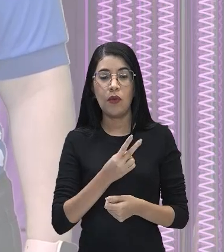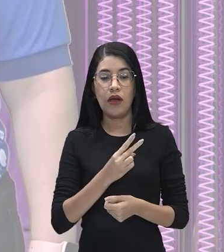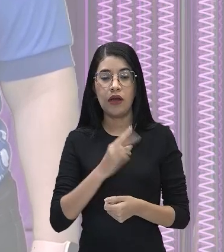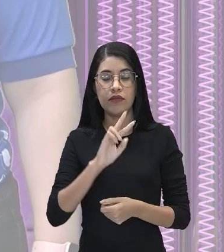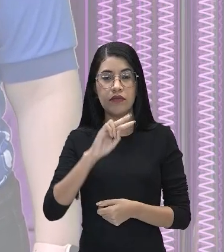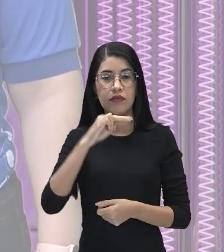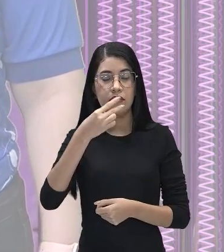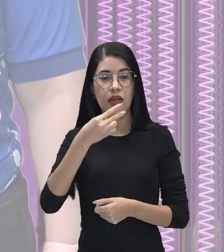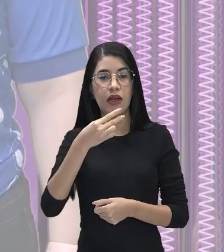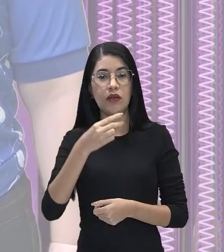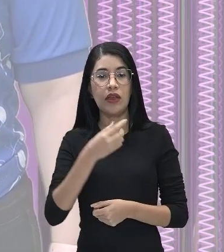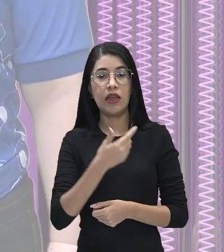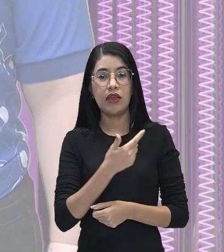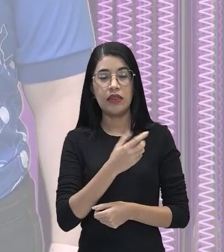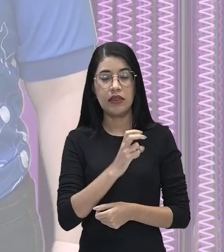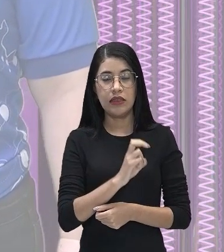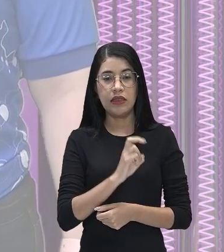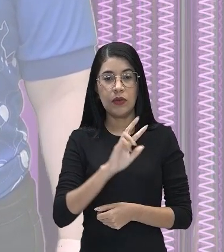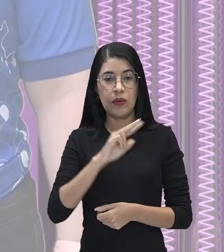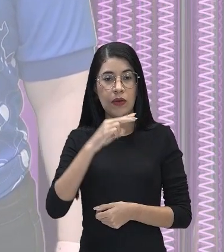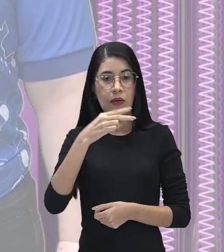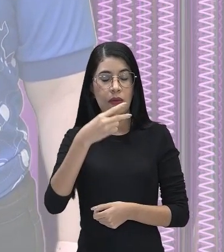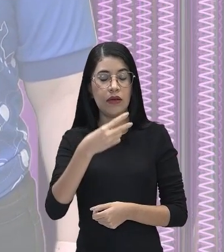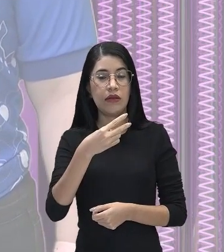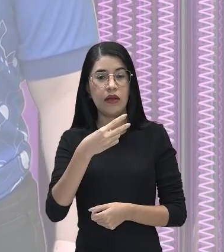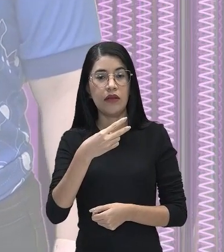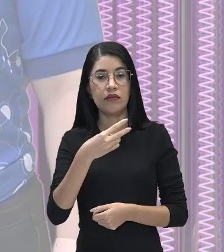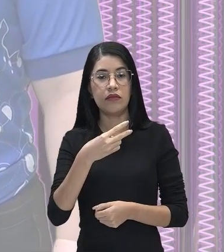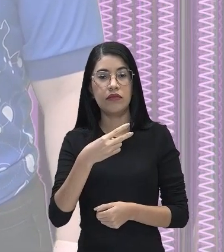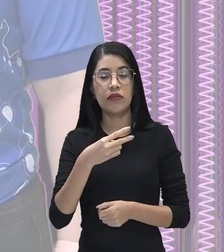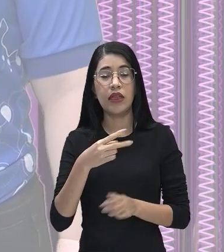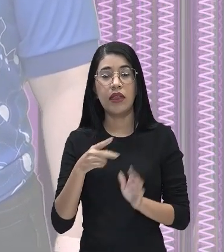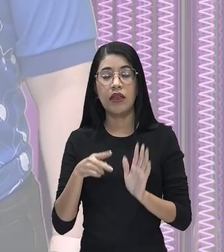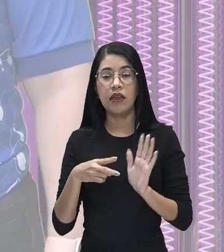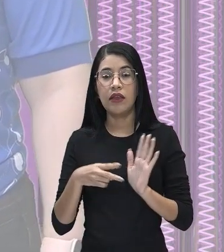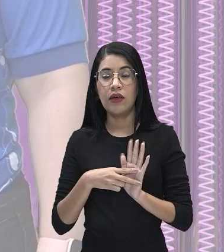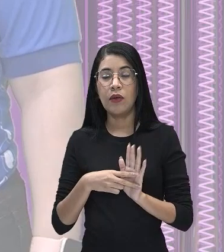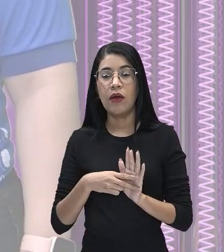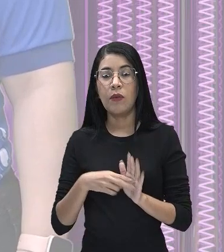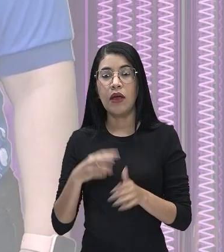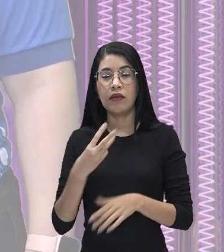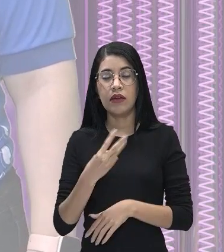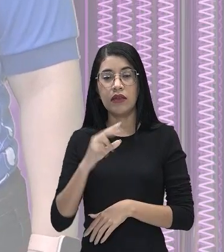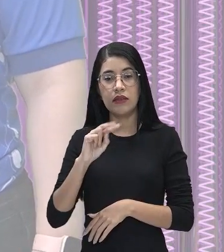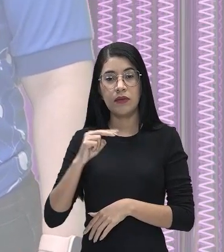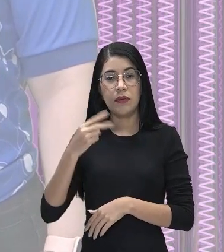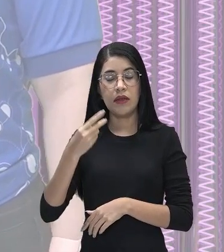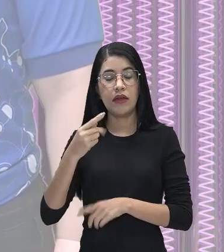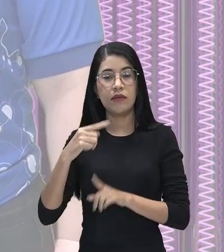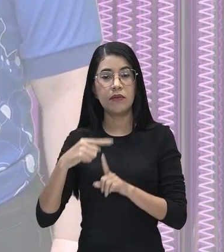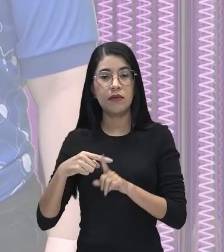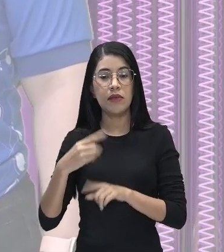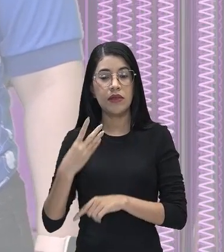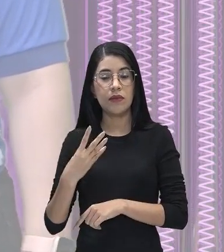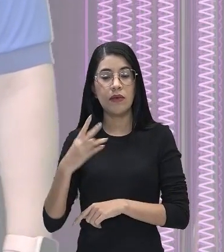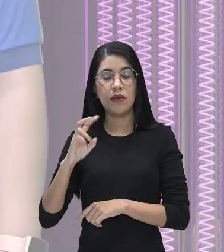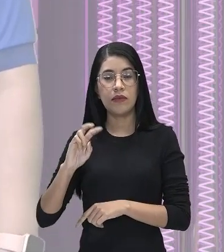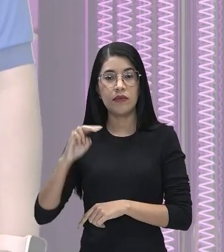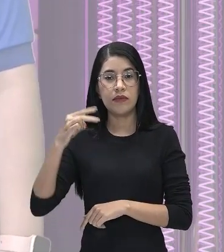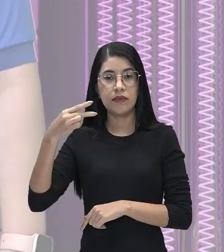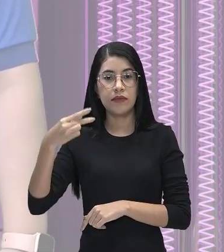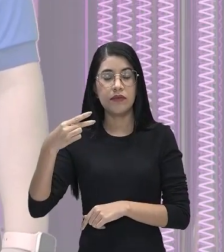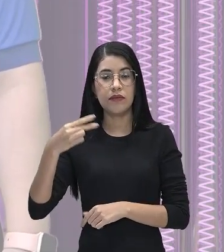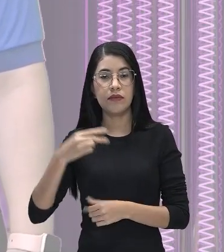que tem 25 aí de unidade, é igual à soma do quadrado dos dois catetos, o cateto amarelo e